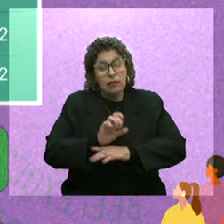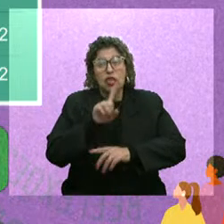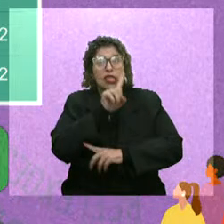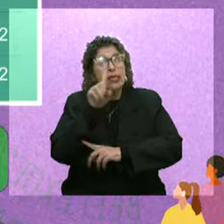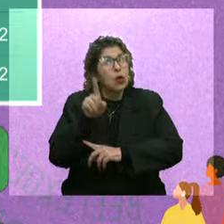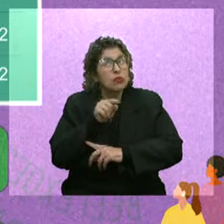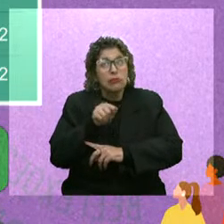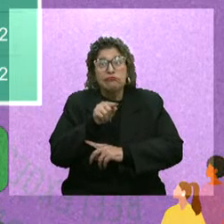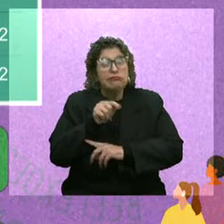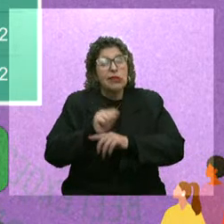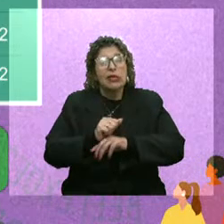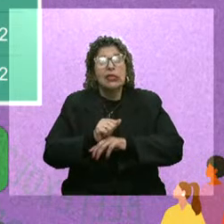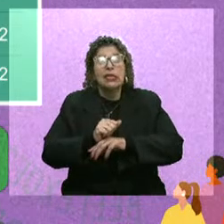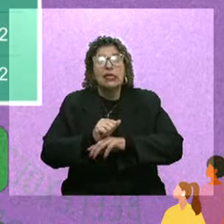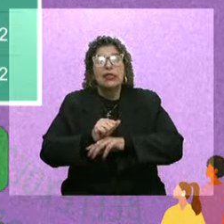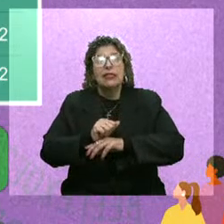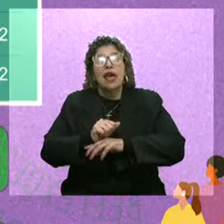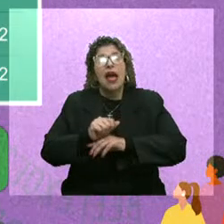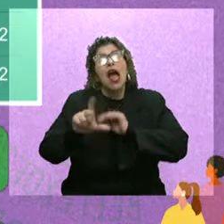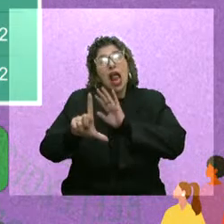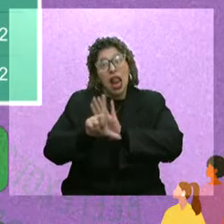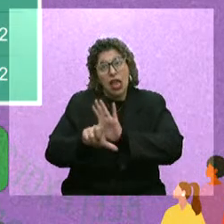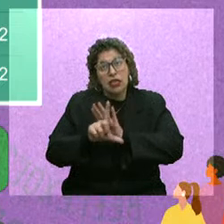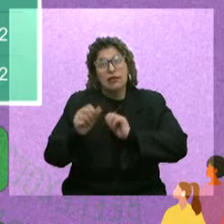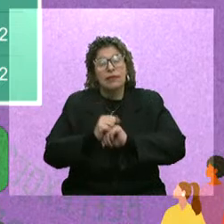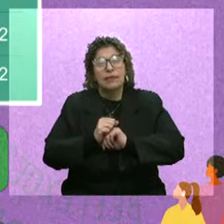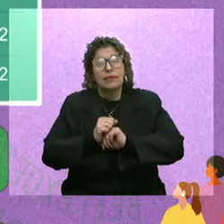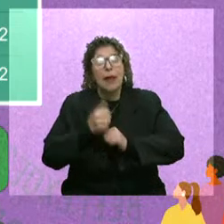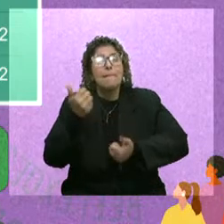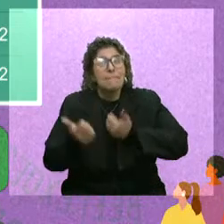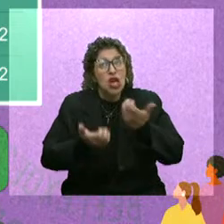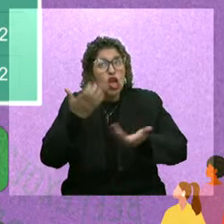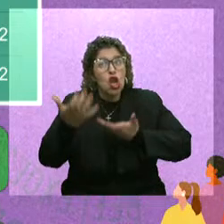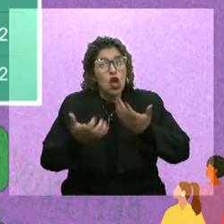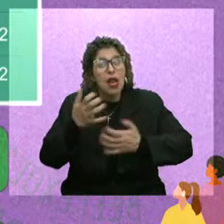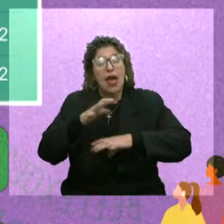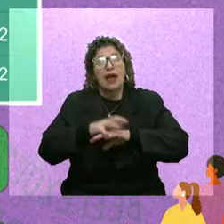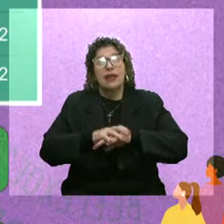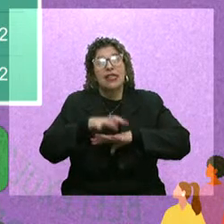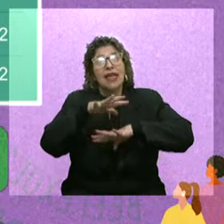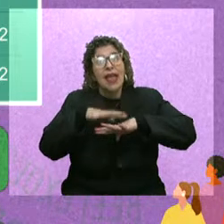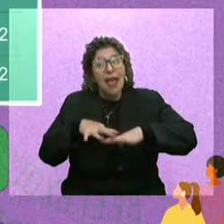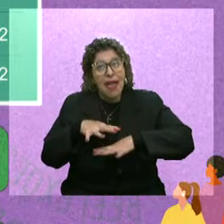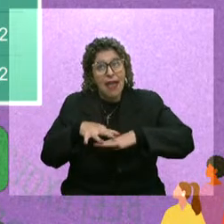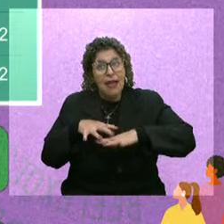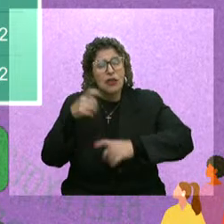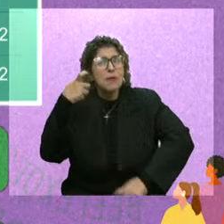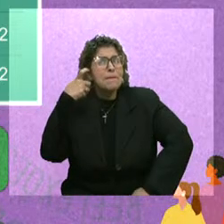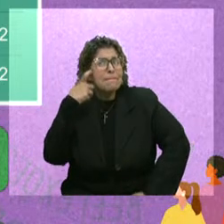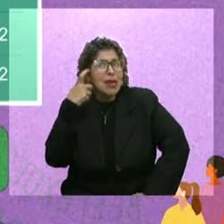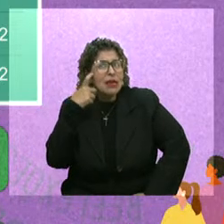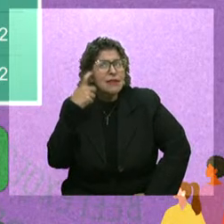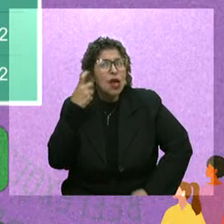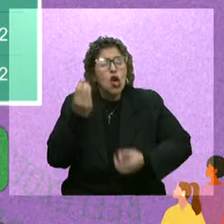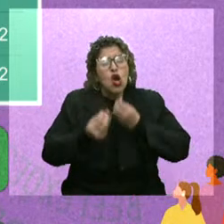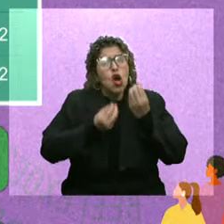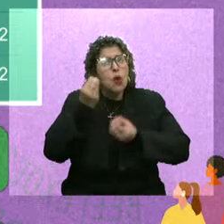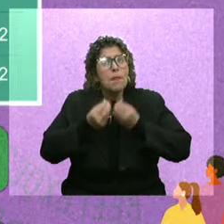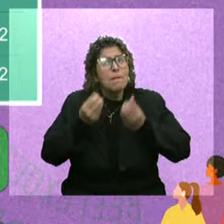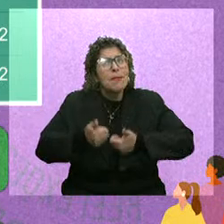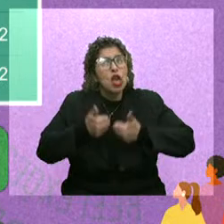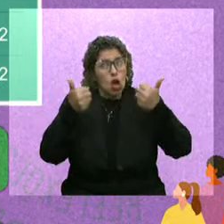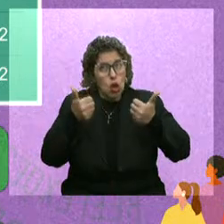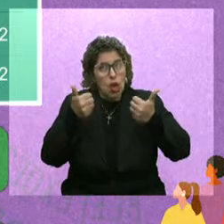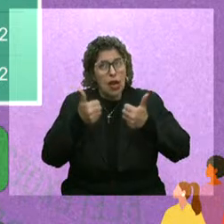questões de legislação da Assembleia. Bem, melhorar o atendimento da rede. Tá? Então, precisa repensar como melhorar,